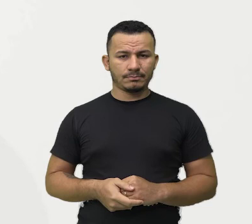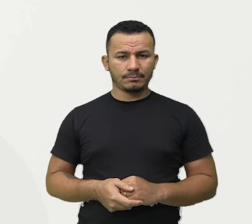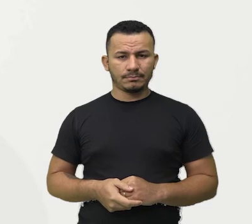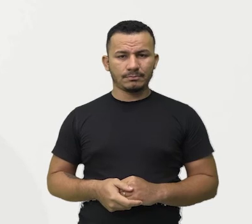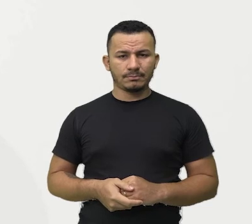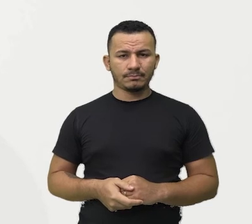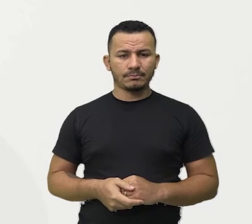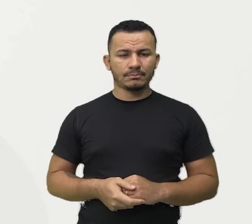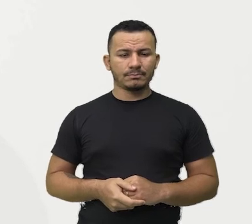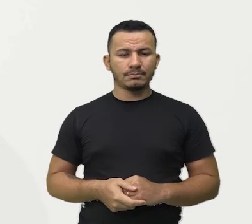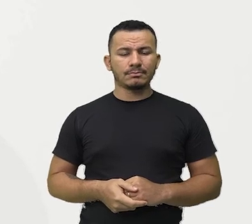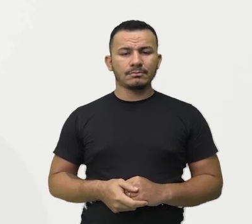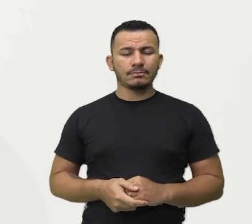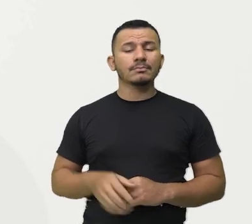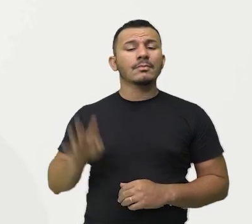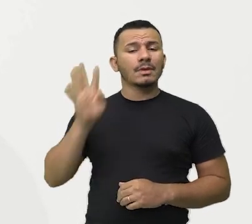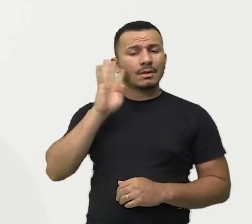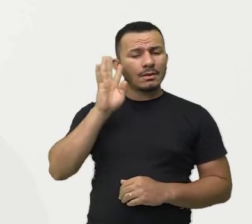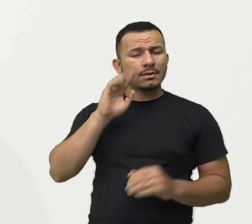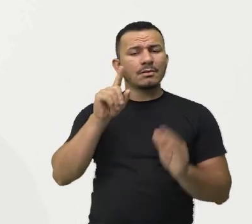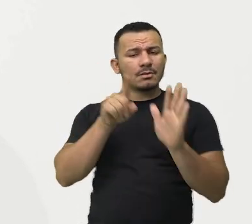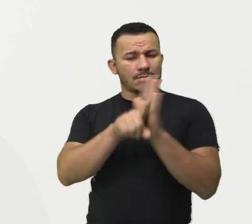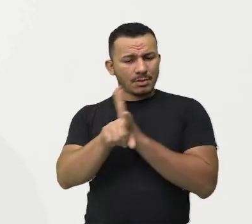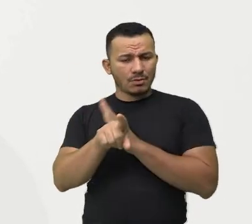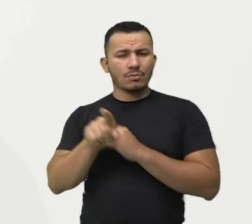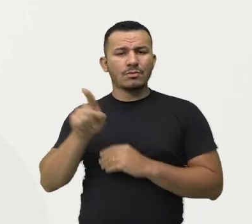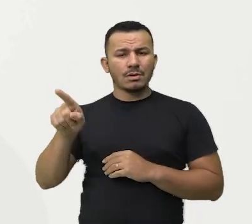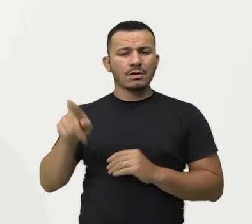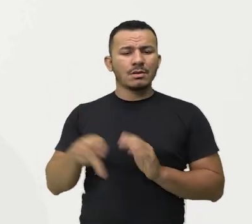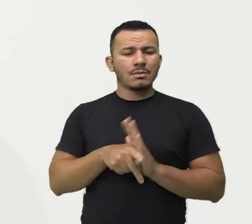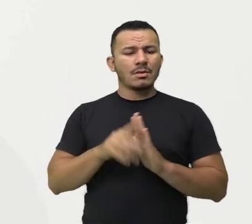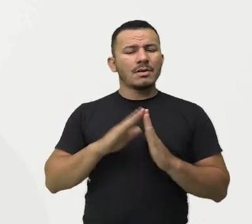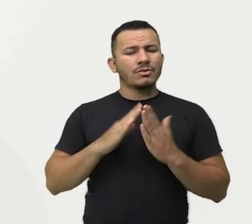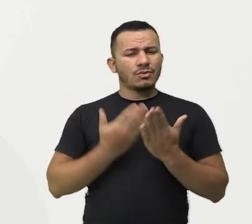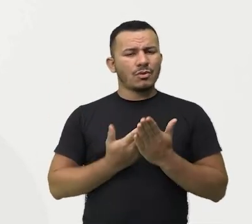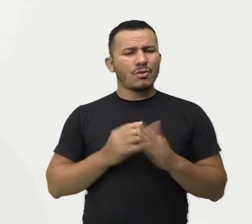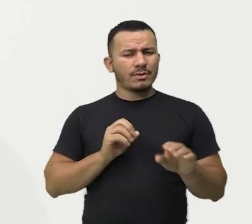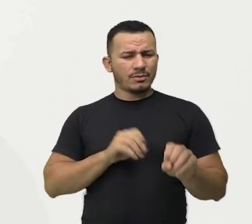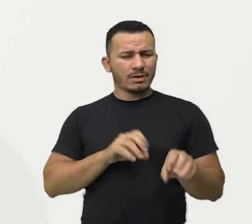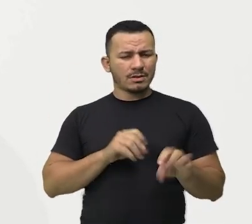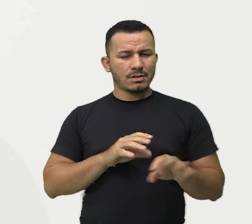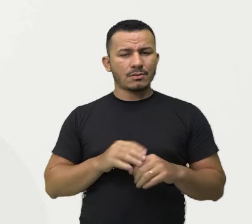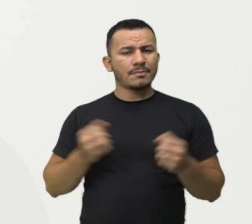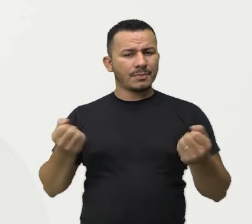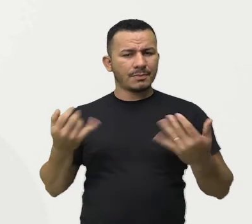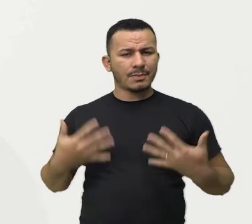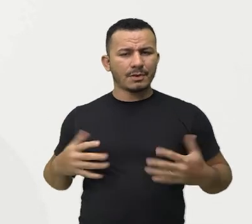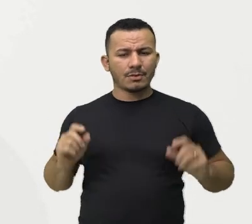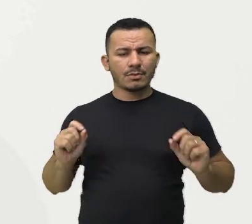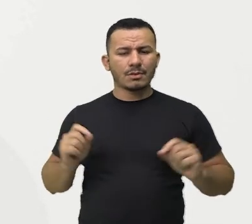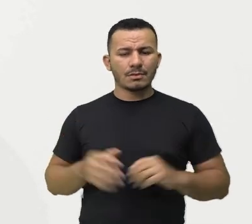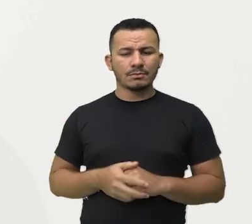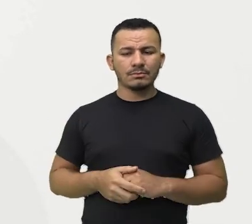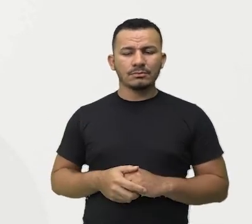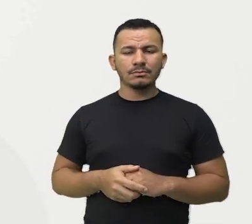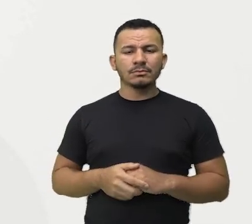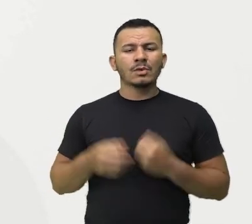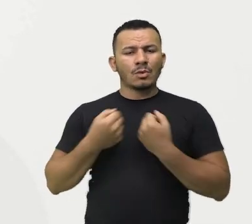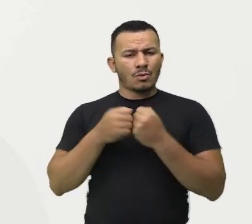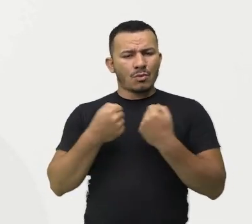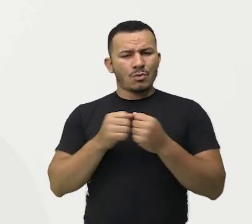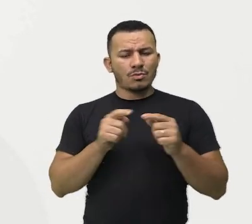a nossa aula de resolução de problemas. Uma questão bem bacana, pessoal, uma questão aí da Escola Educação, que diz o seguinte,